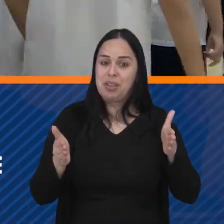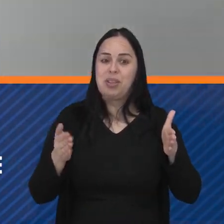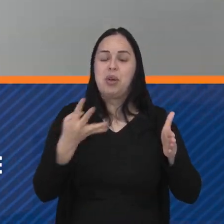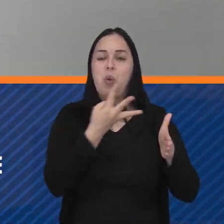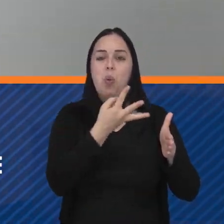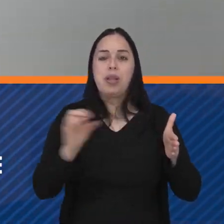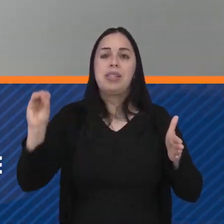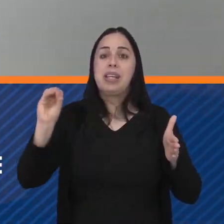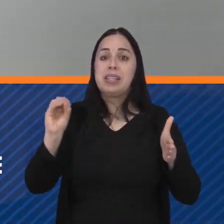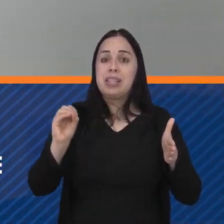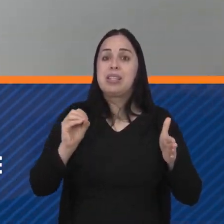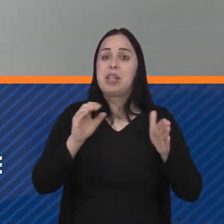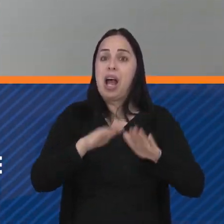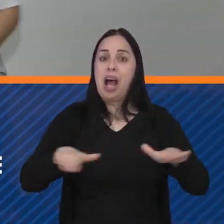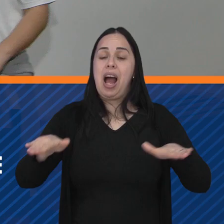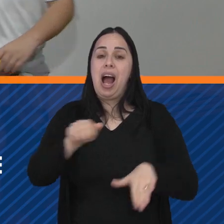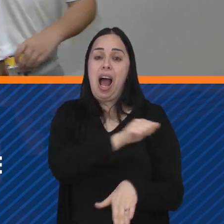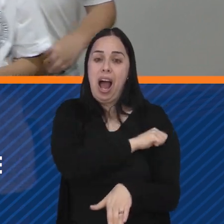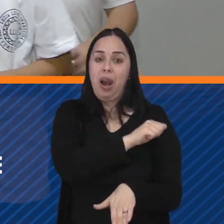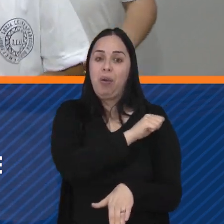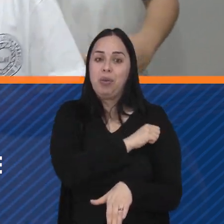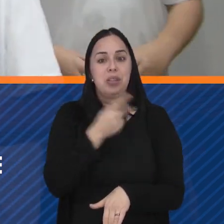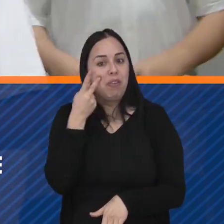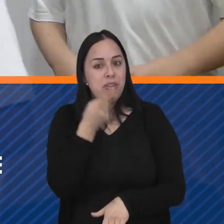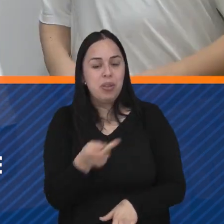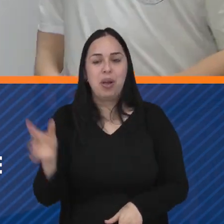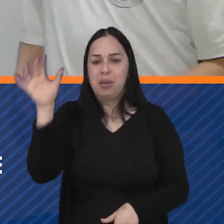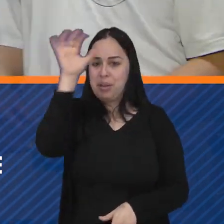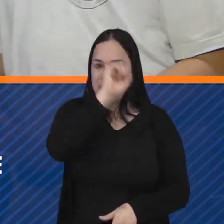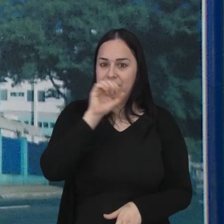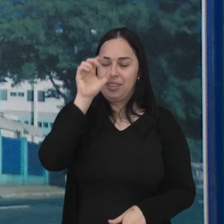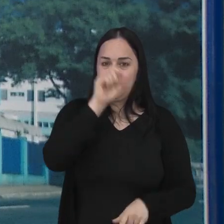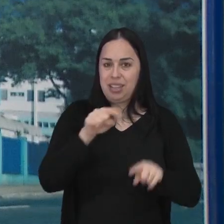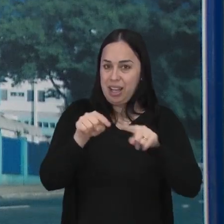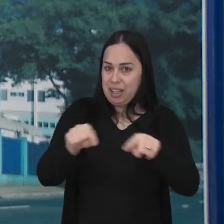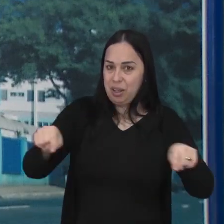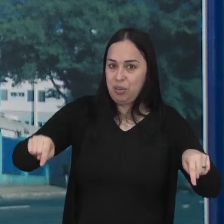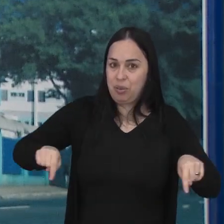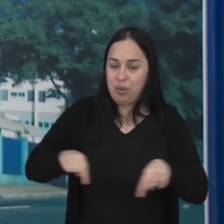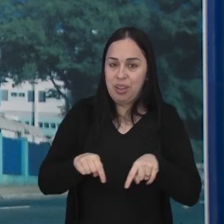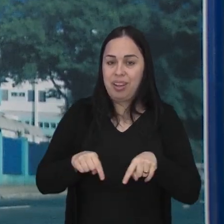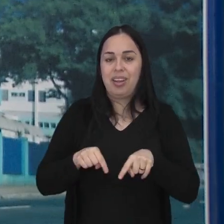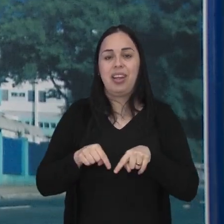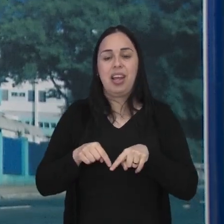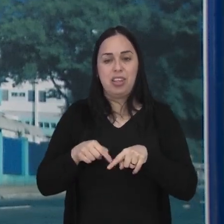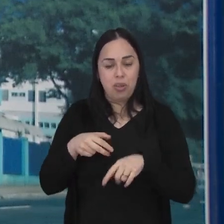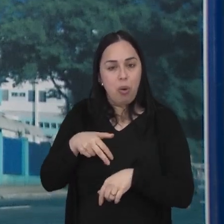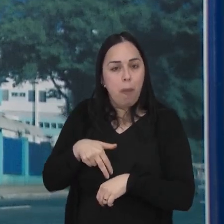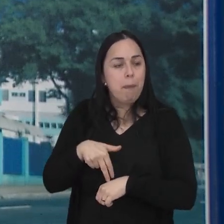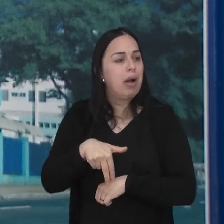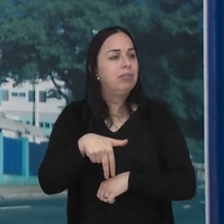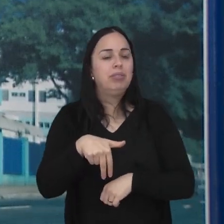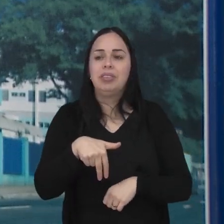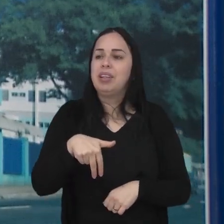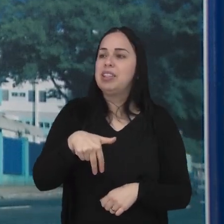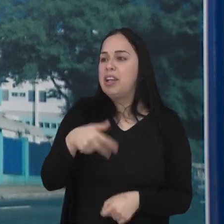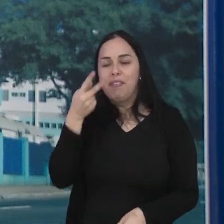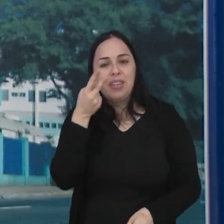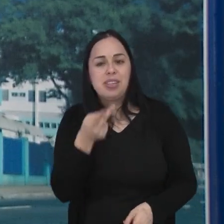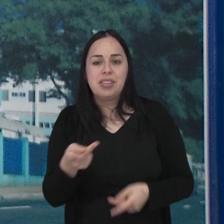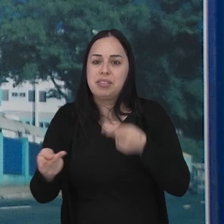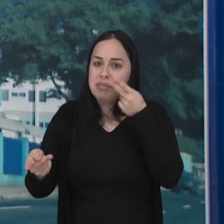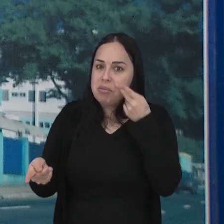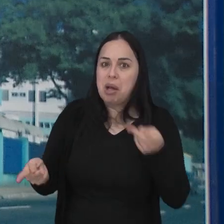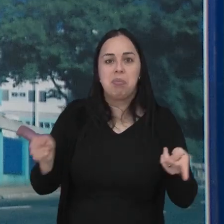ano foram mais de 400 inscritos e visitas de muito aprendizado. O hall da Câmara é um dos pontos de partida do programa e para